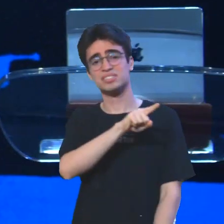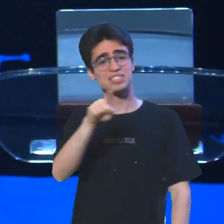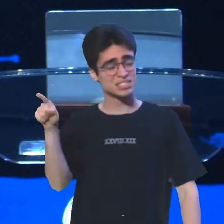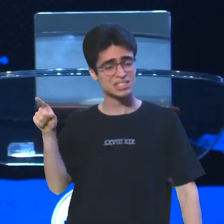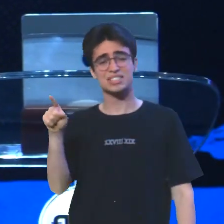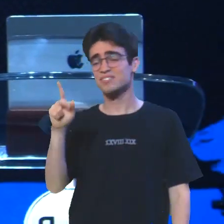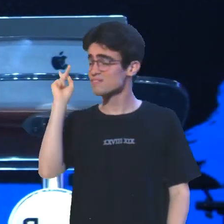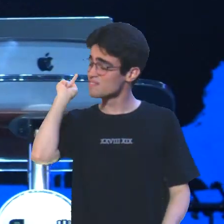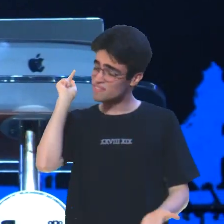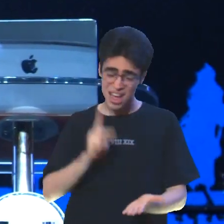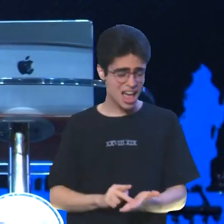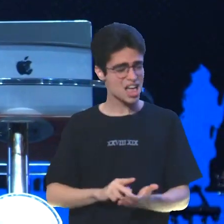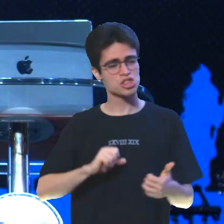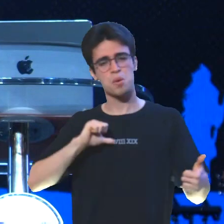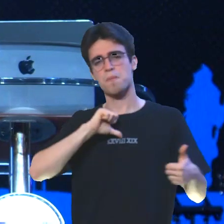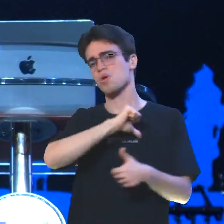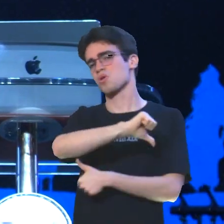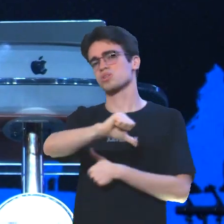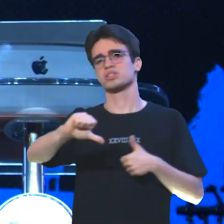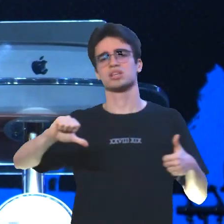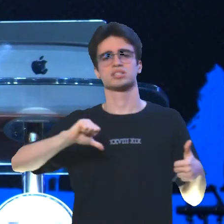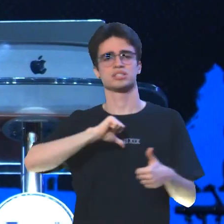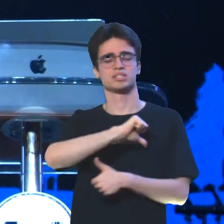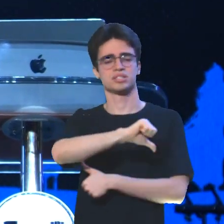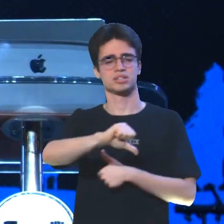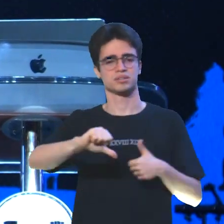mudança completa da sua vida.